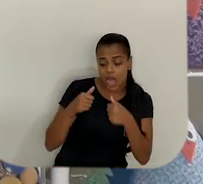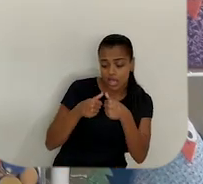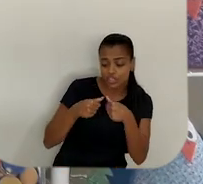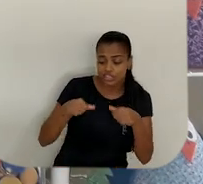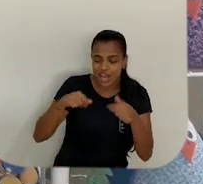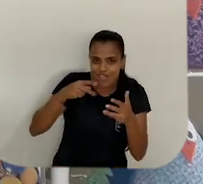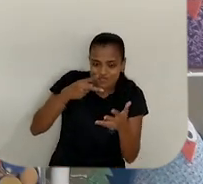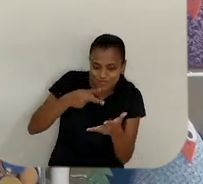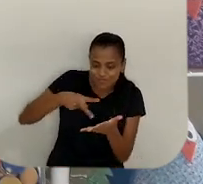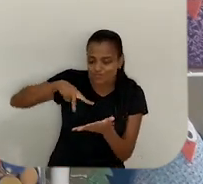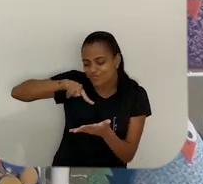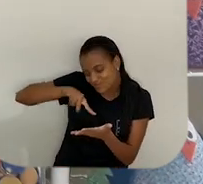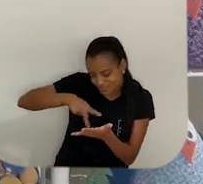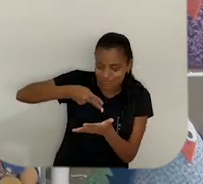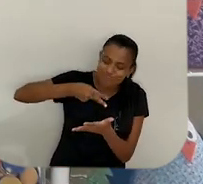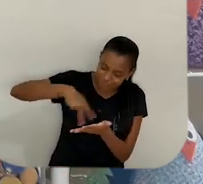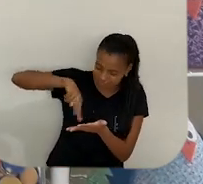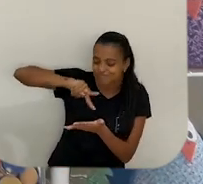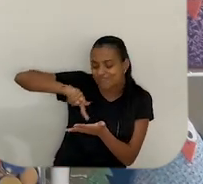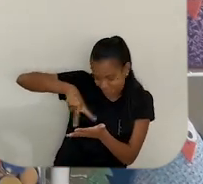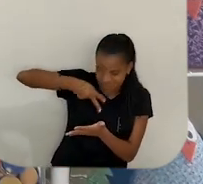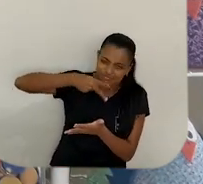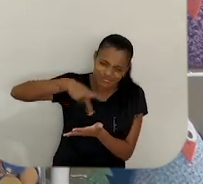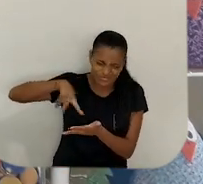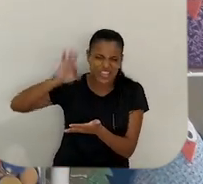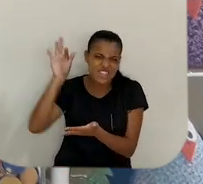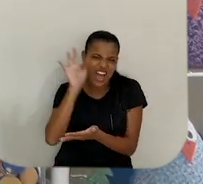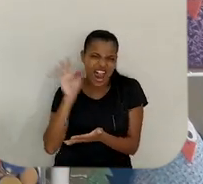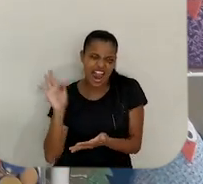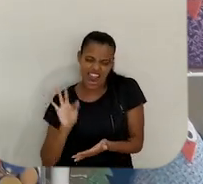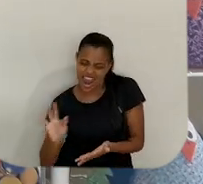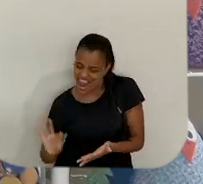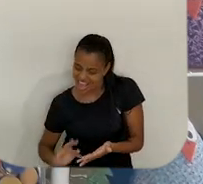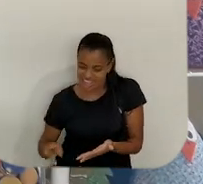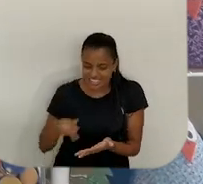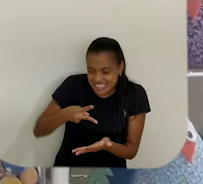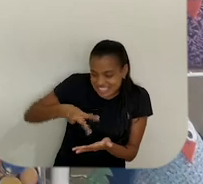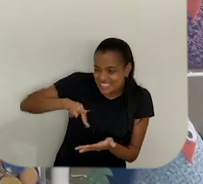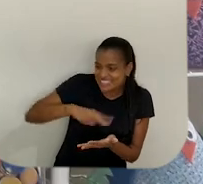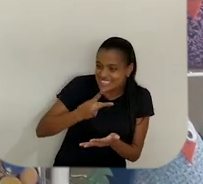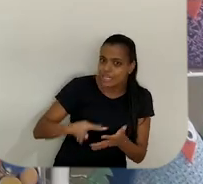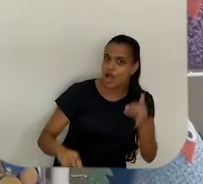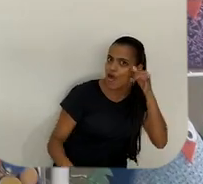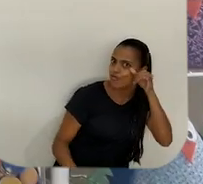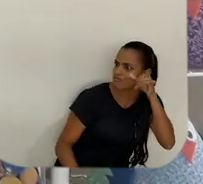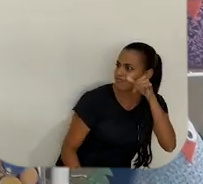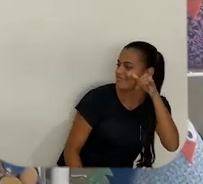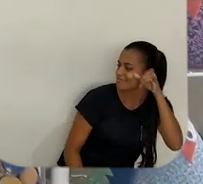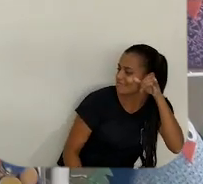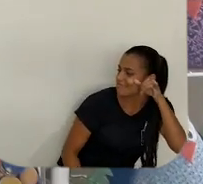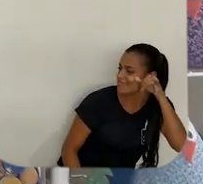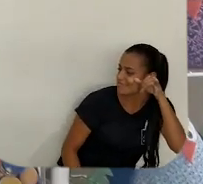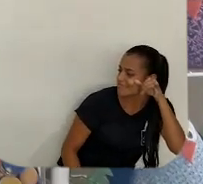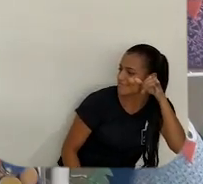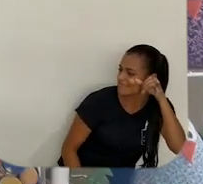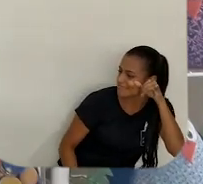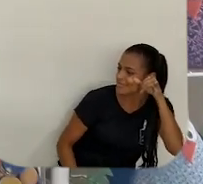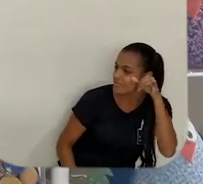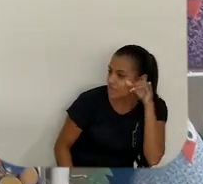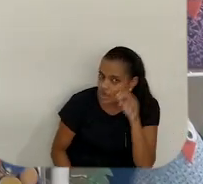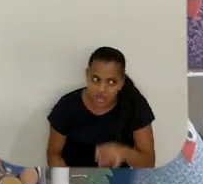e ela estava dançando muito empolgada emum ficou